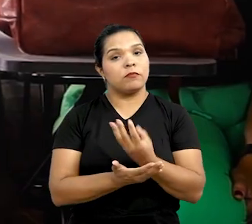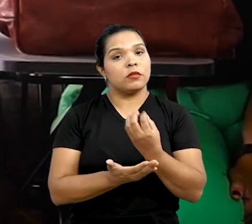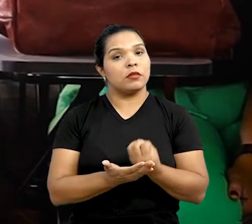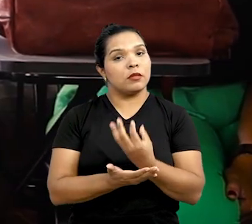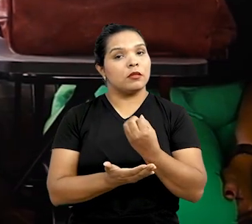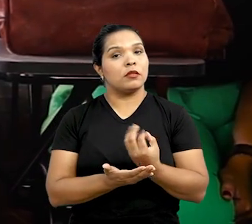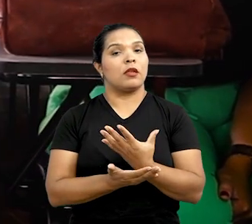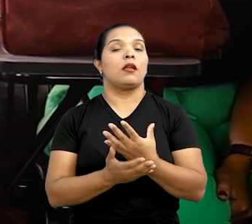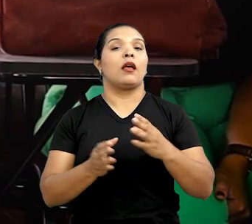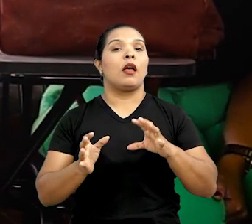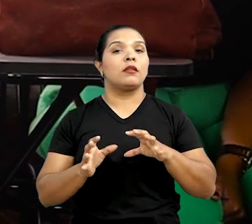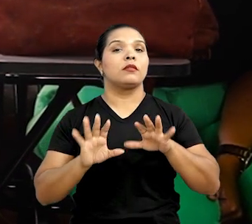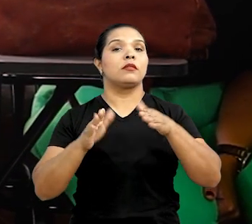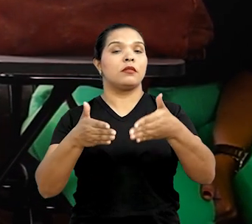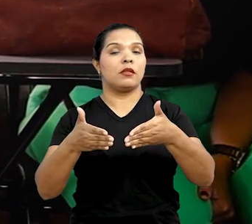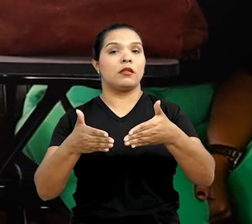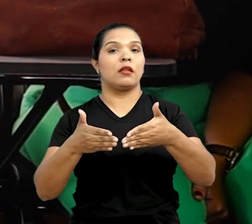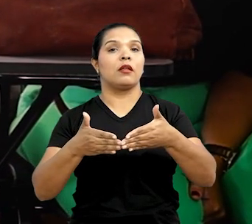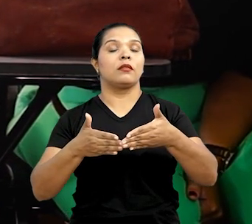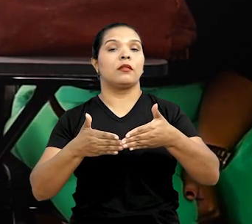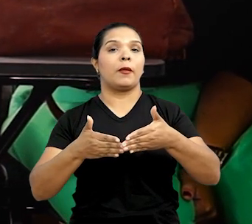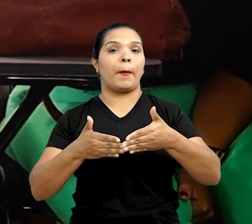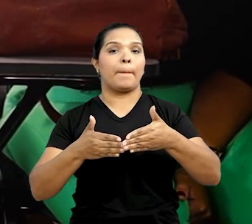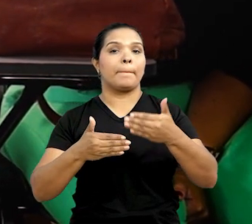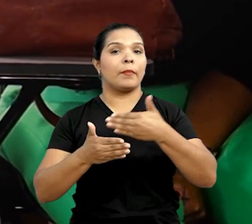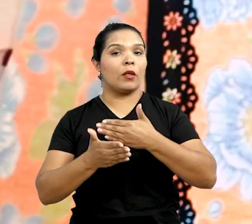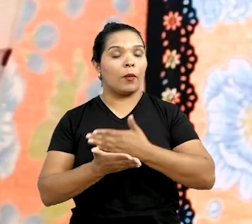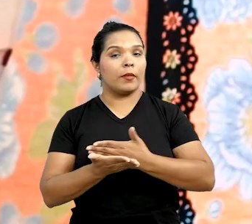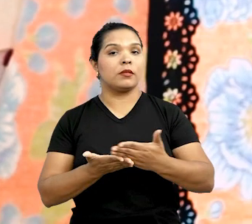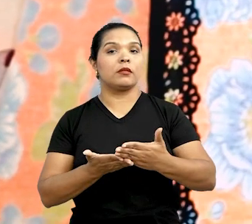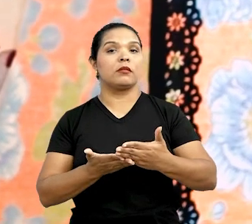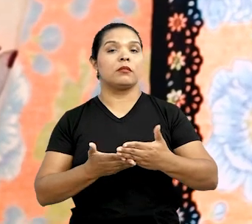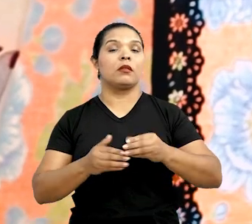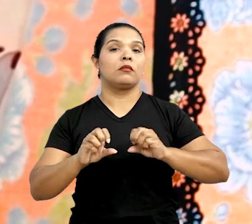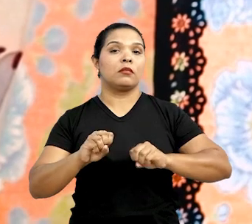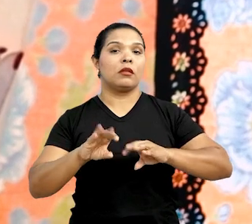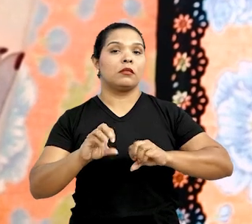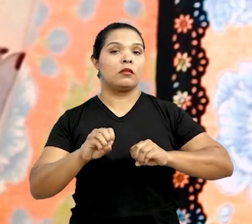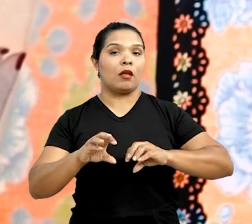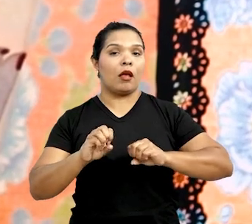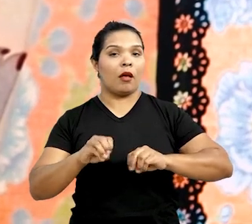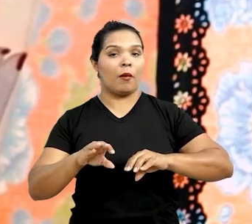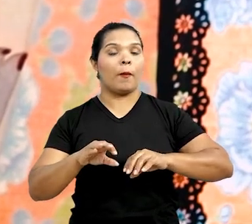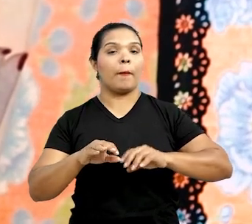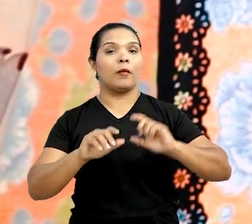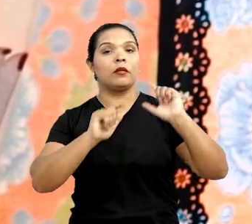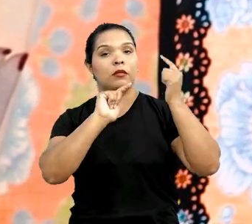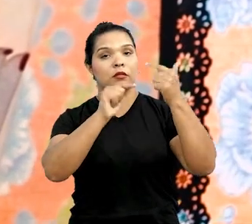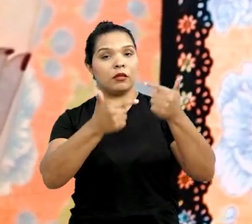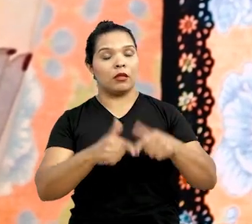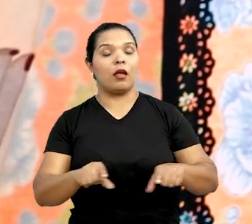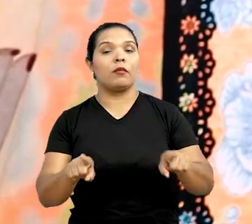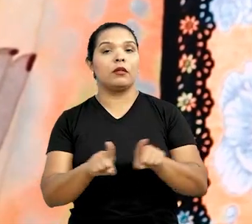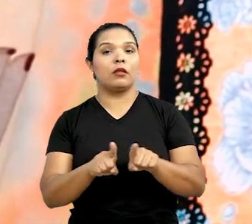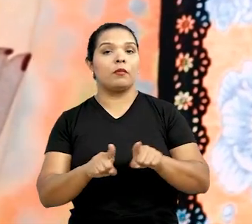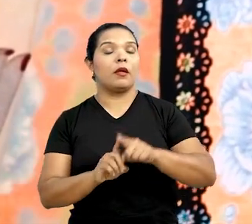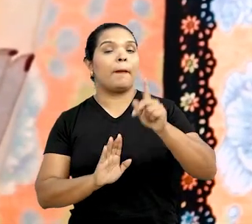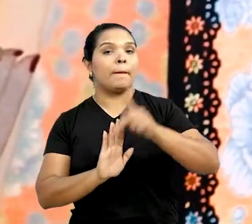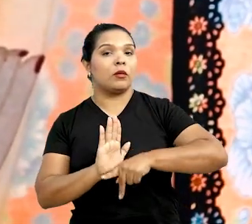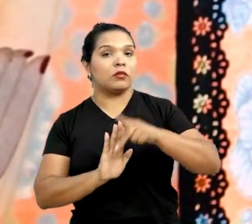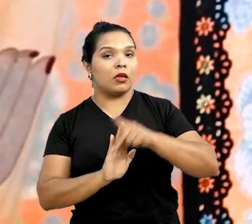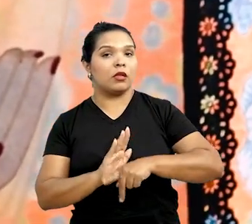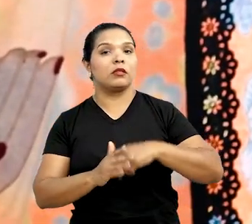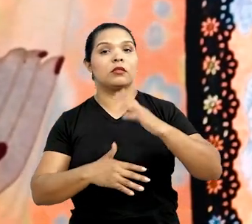com centralidade na formação de educadores a partir da educação popular, com vertentes, projetos que vão